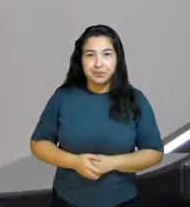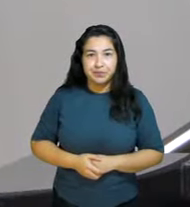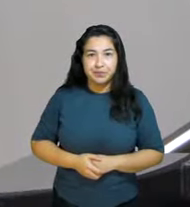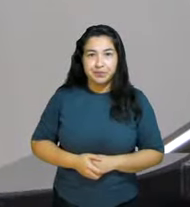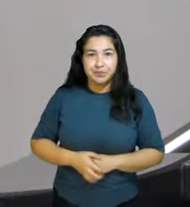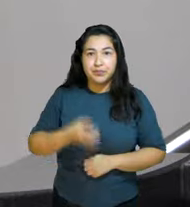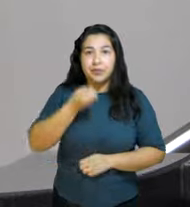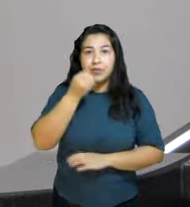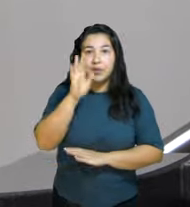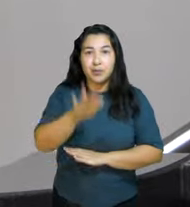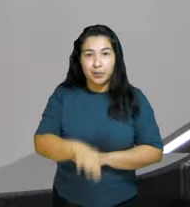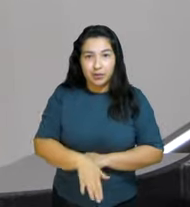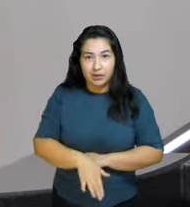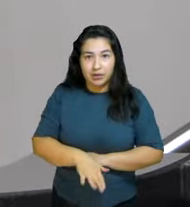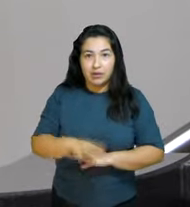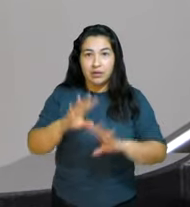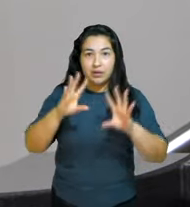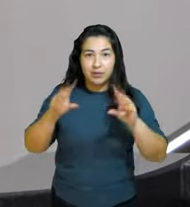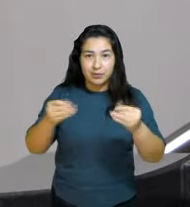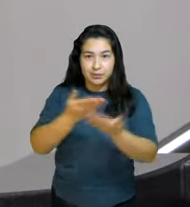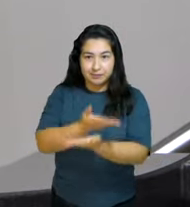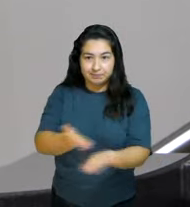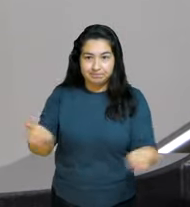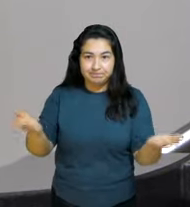Boa tarde. Alô?